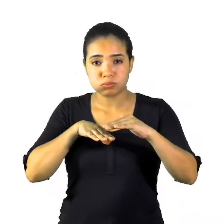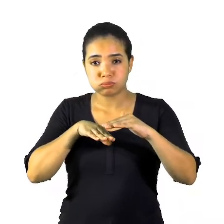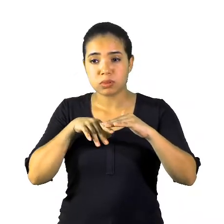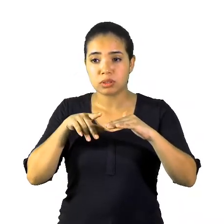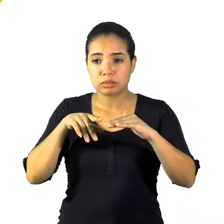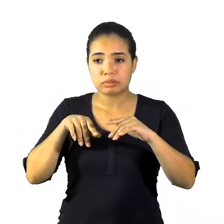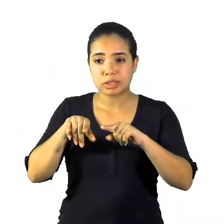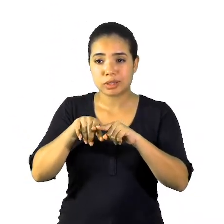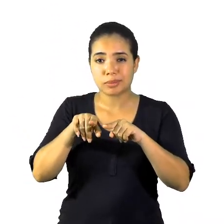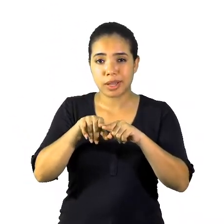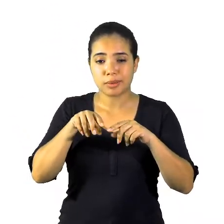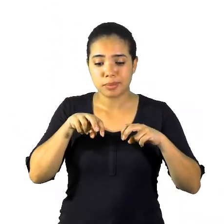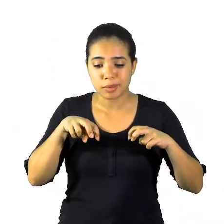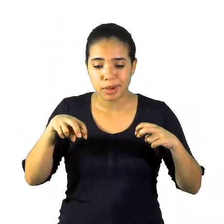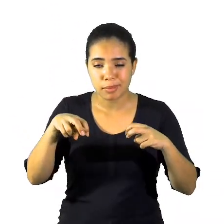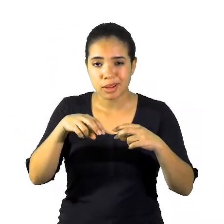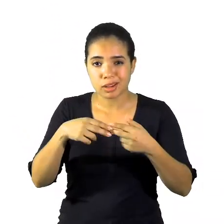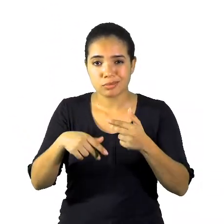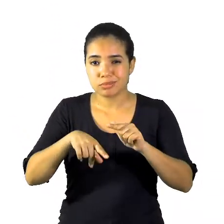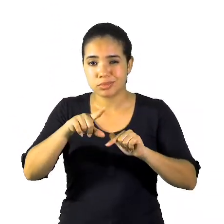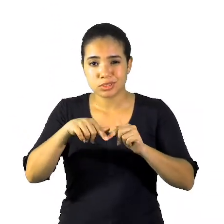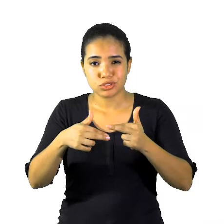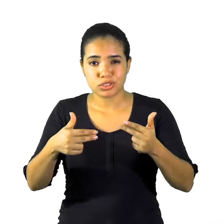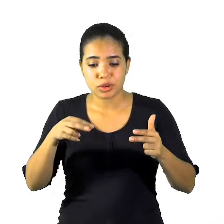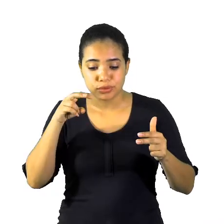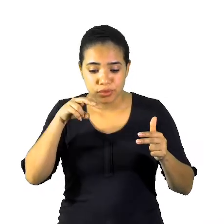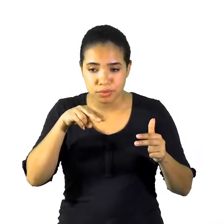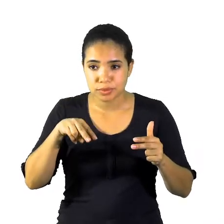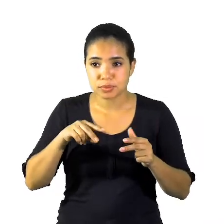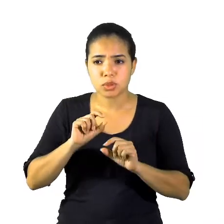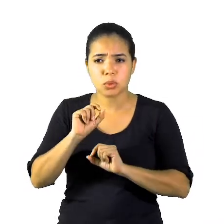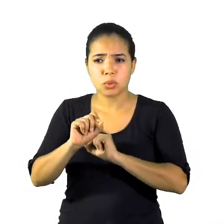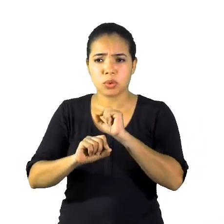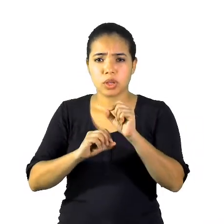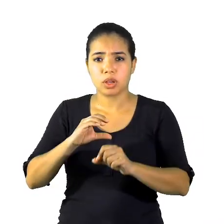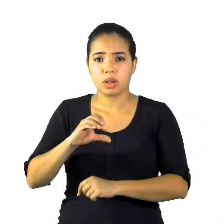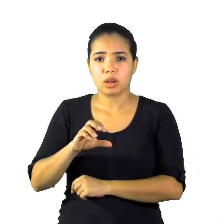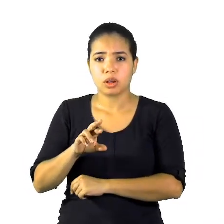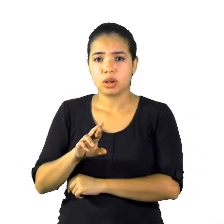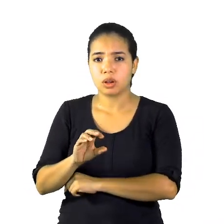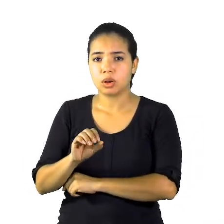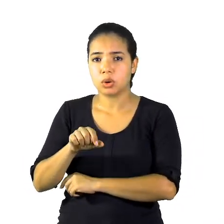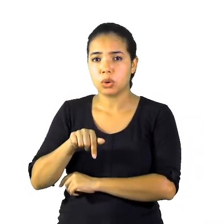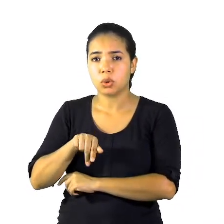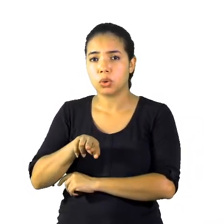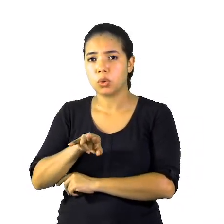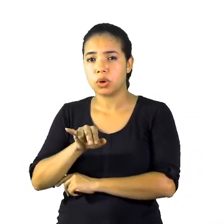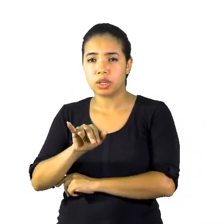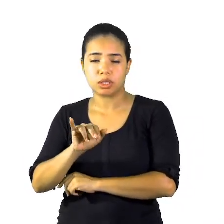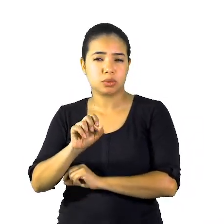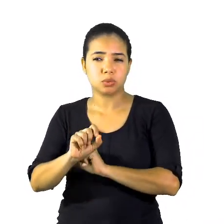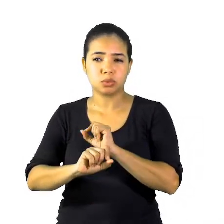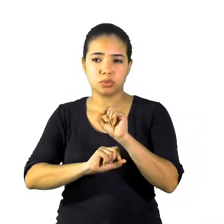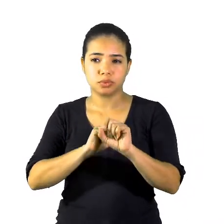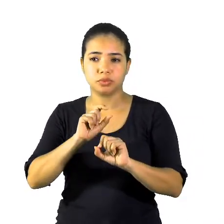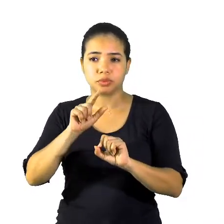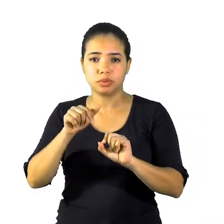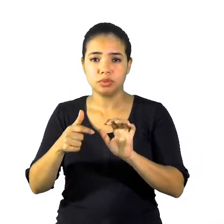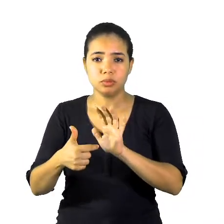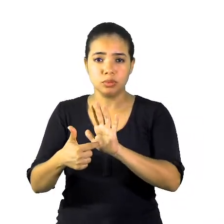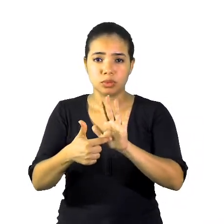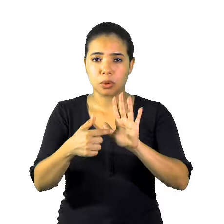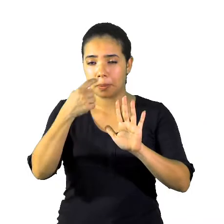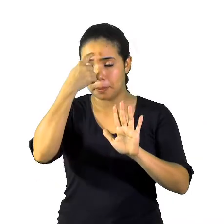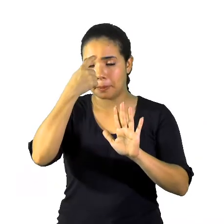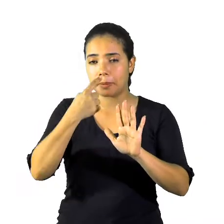casa. Vamos para o próximo. Croquis. O que vem a ser um croquis? Croquis é um esboço cartográfico de